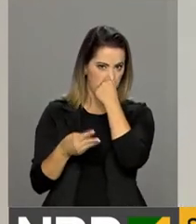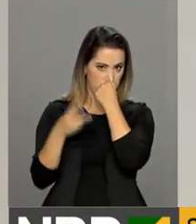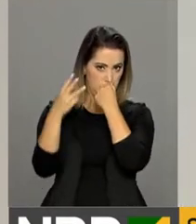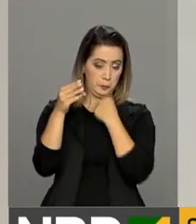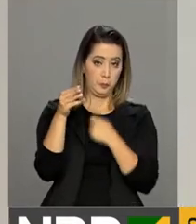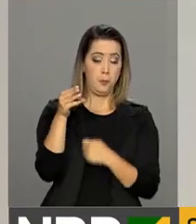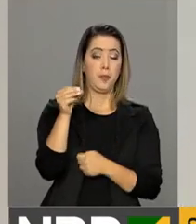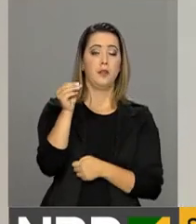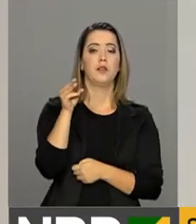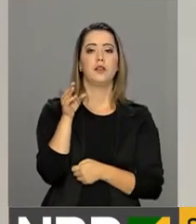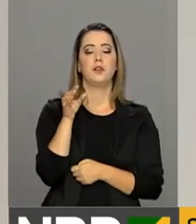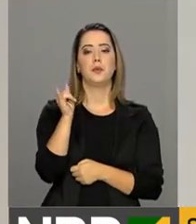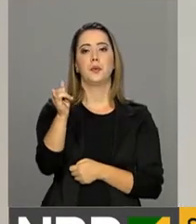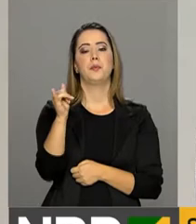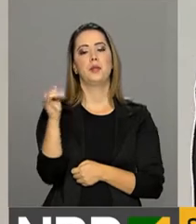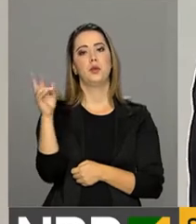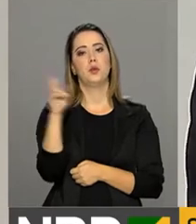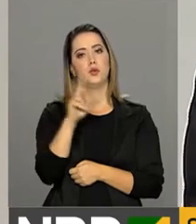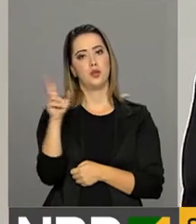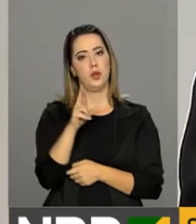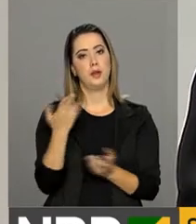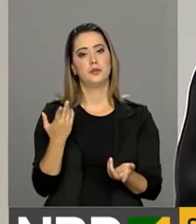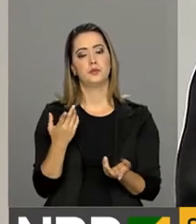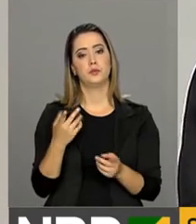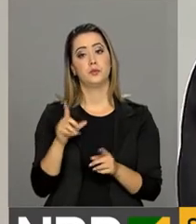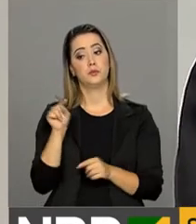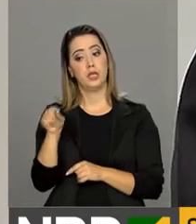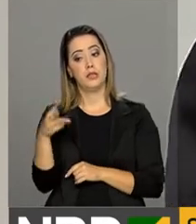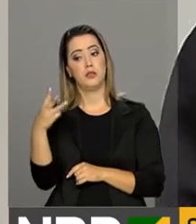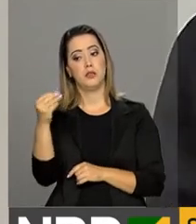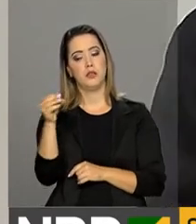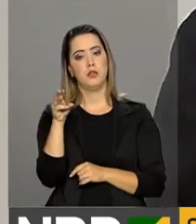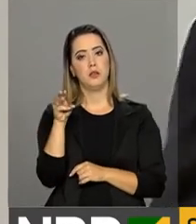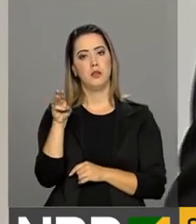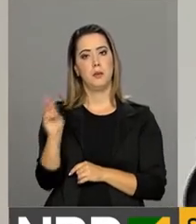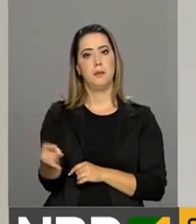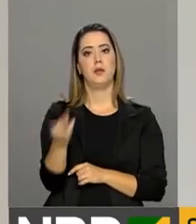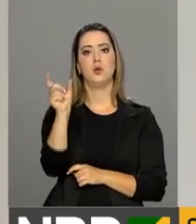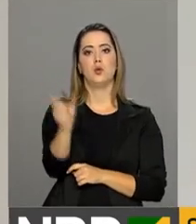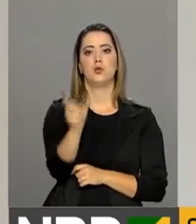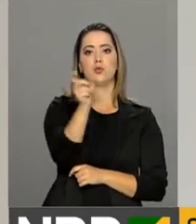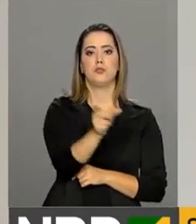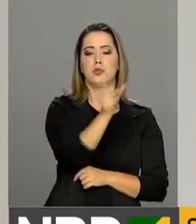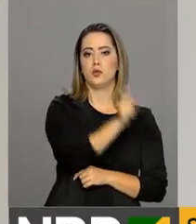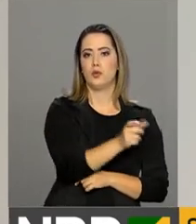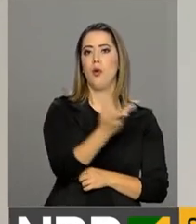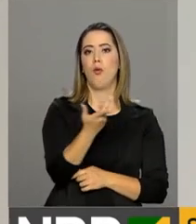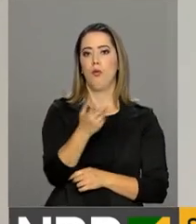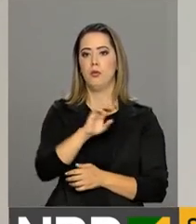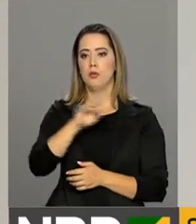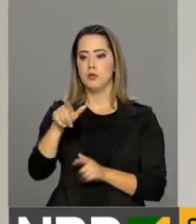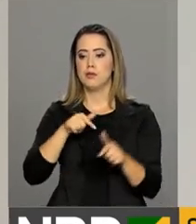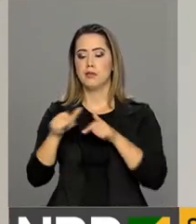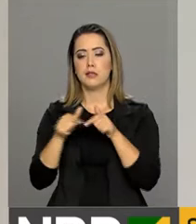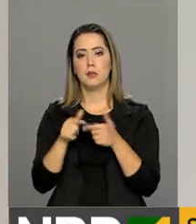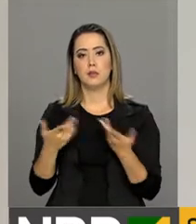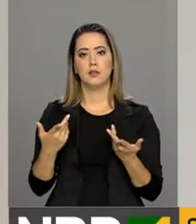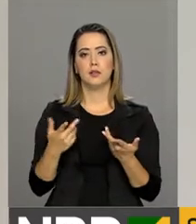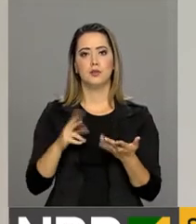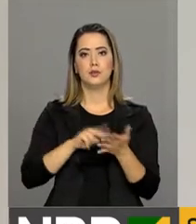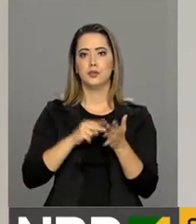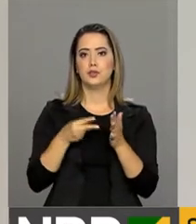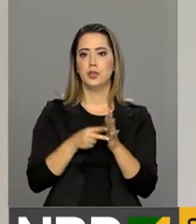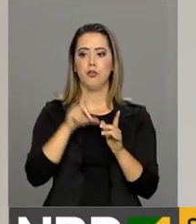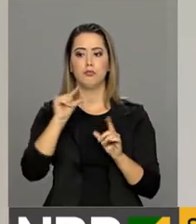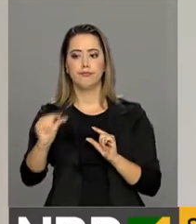reais quando 30 milhões de trabalhadores equivale a 200 milhões de reais vejam milhões de reais